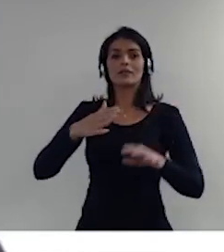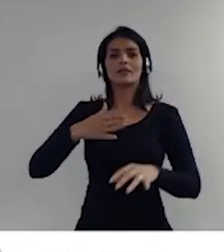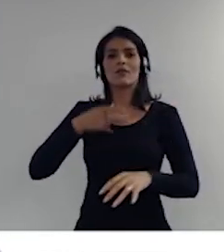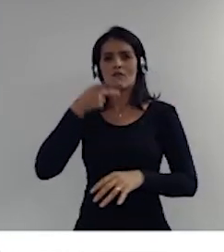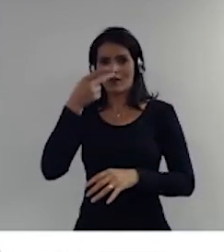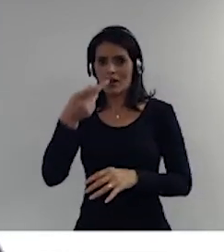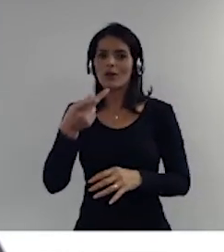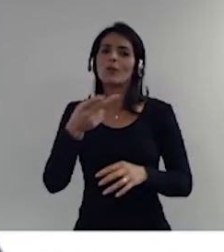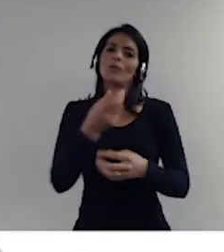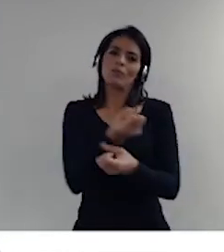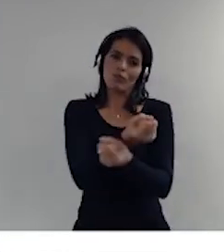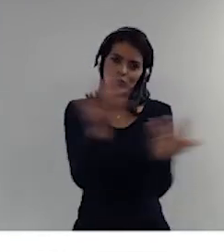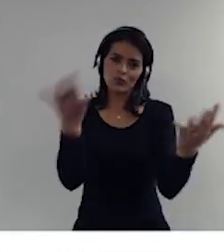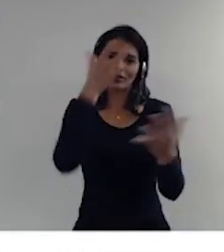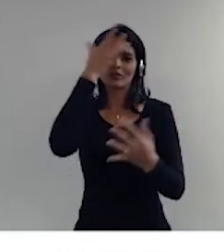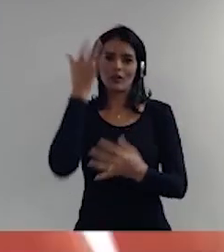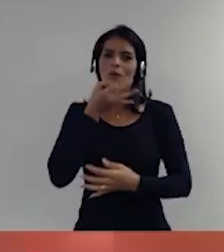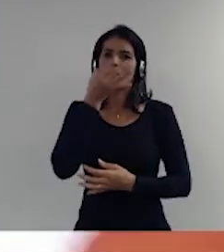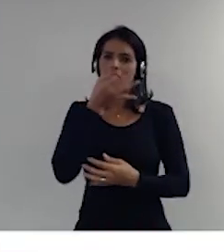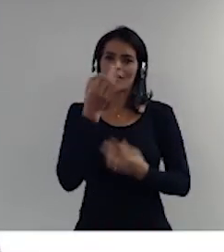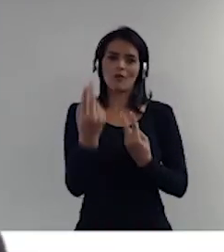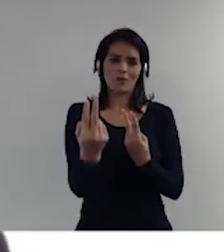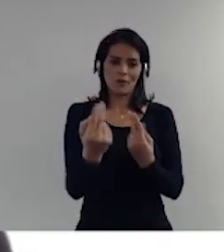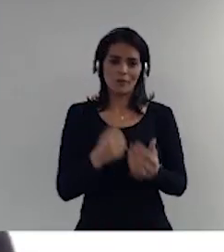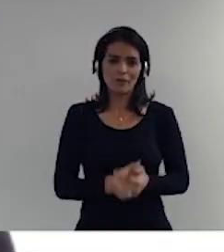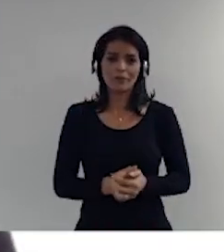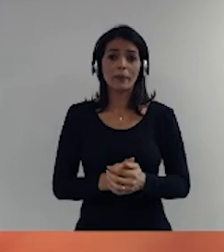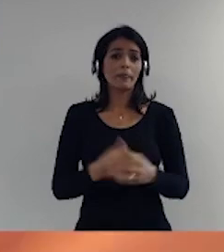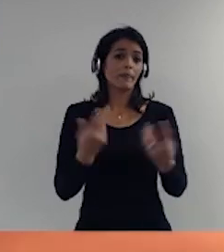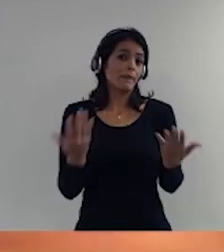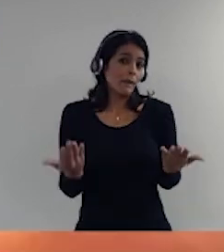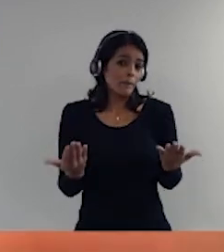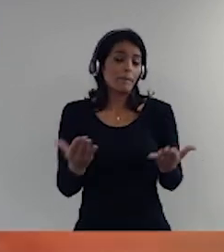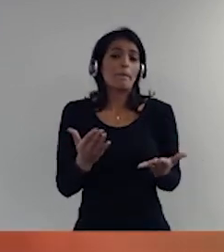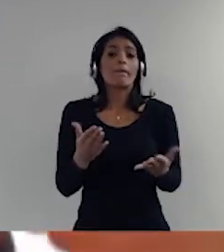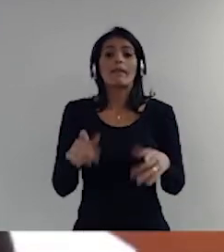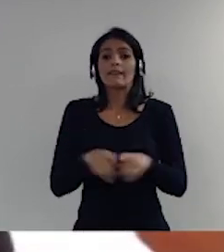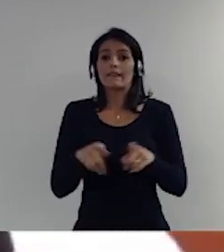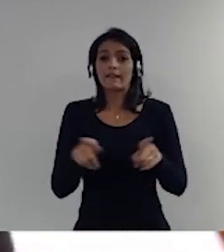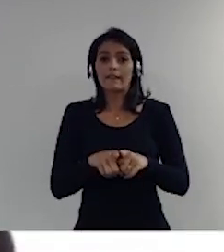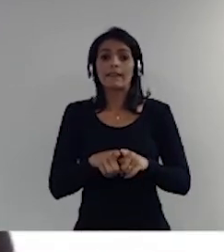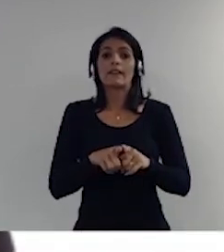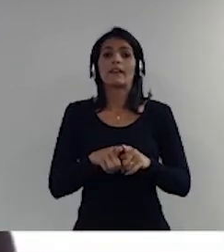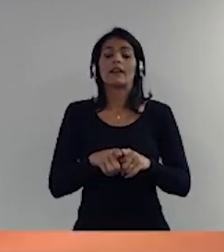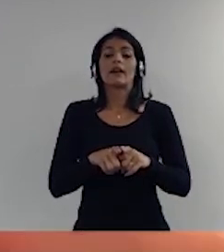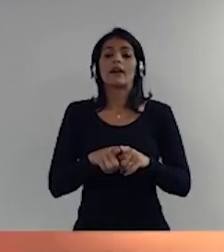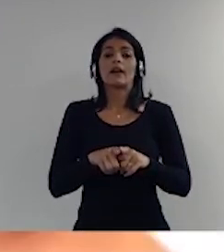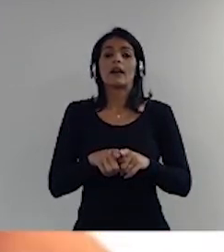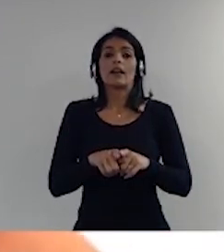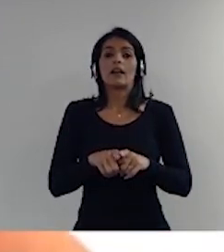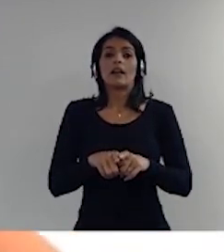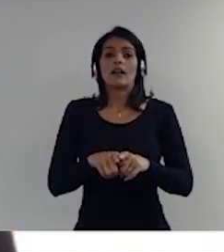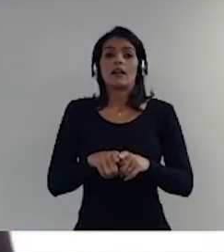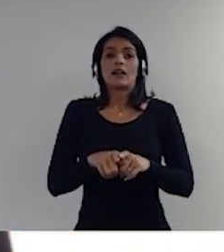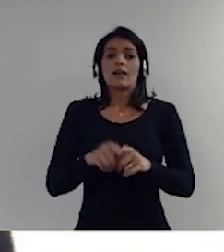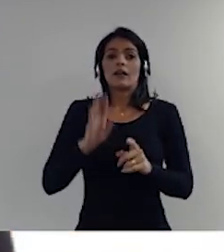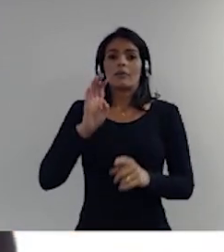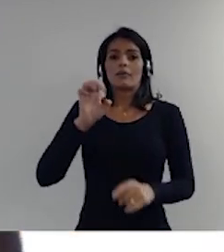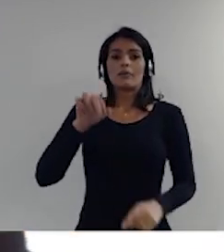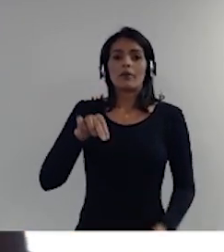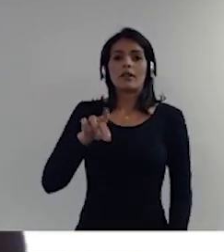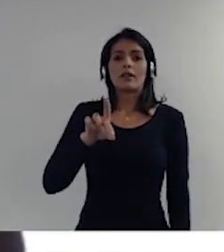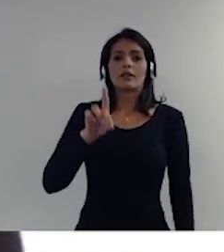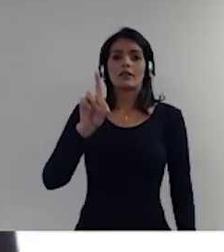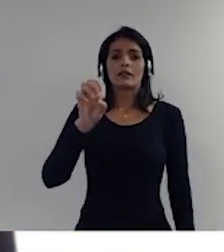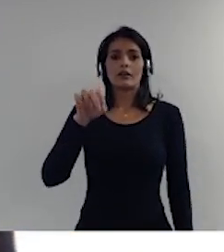muita gente. E assim foi com as assembleias, e assim depois foi com assembleias também de debenturistas, as